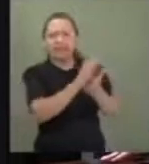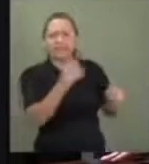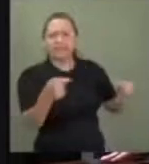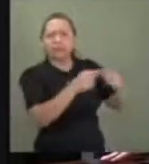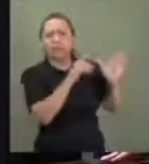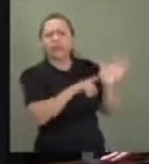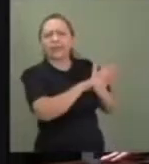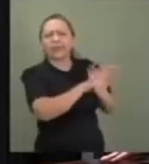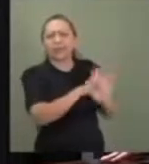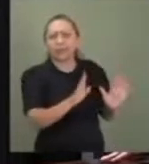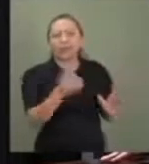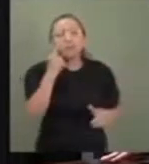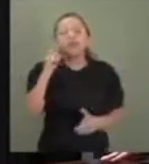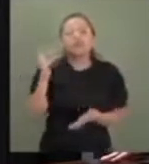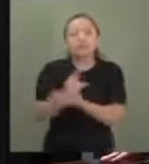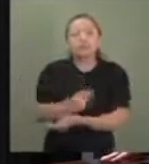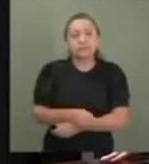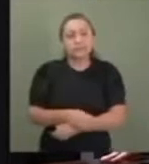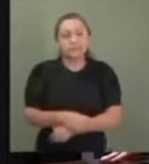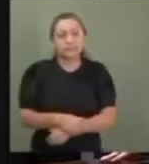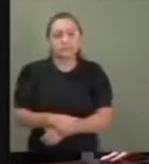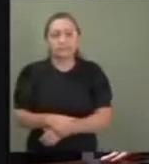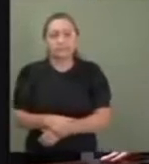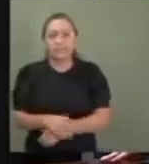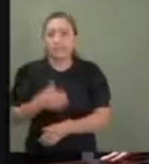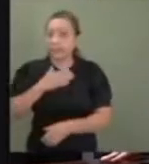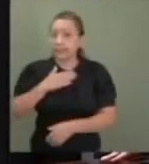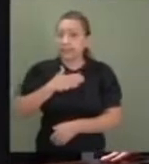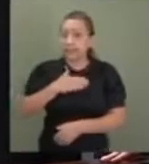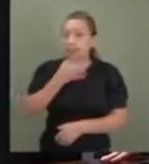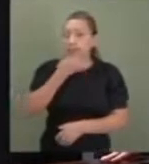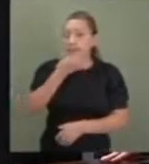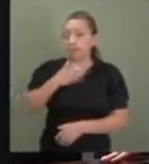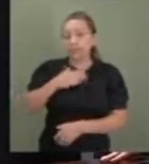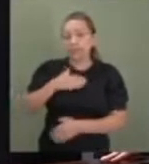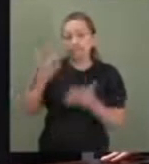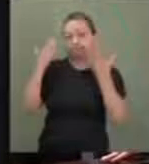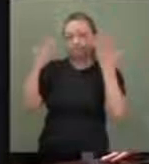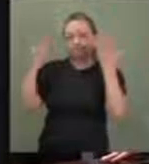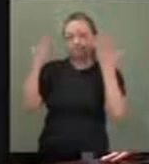acontece. Para mim, a minha suspeita é isso.